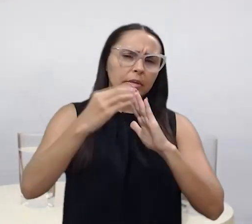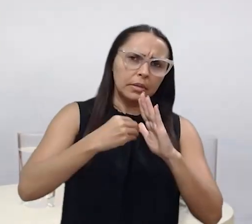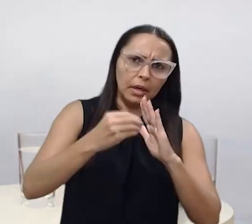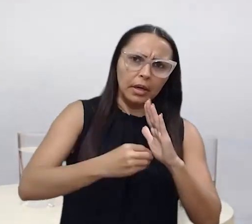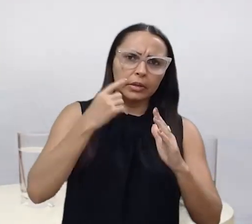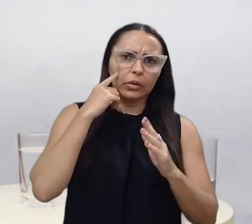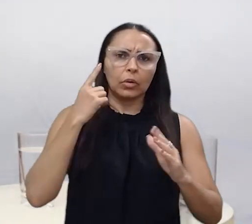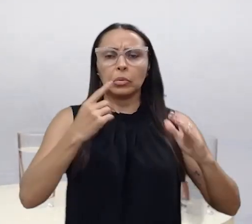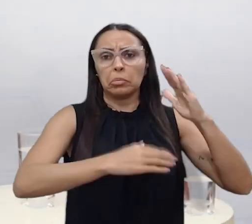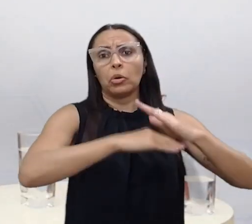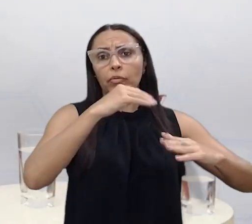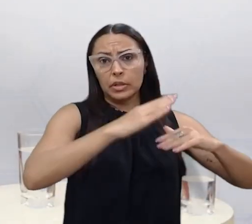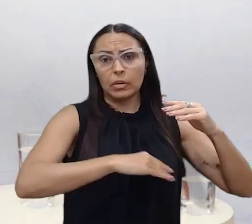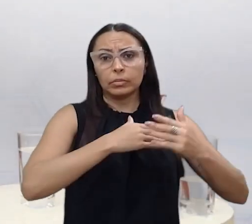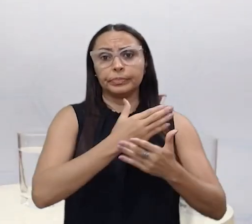mesmo enquanto profissão,